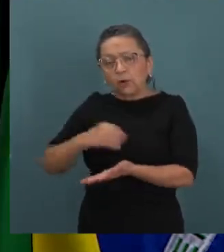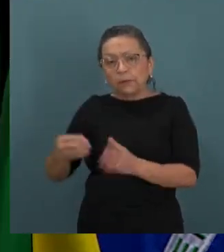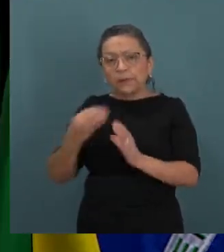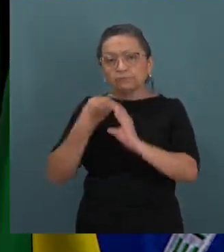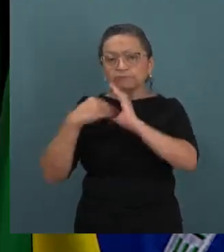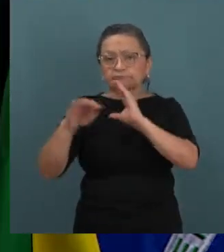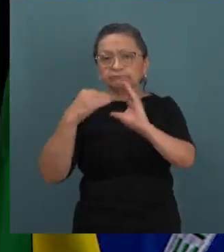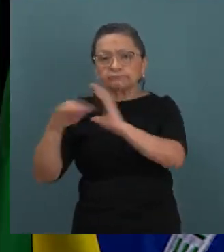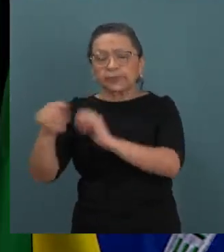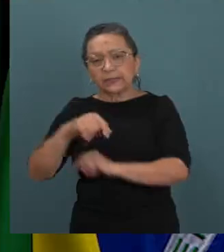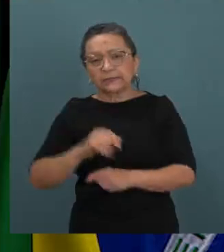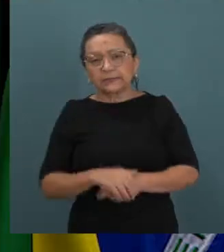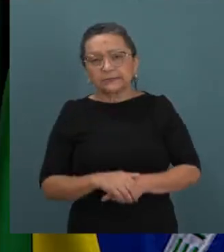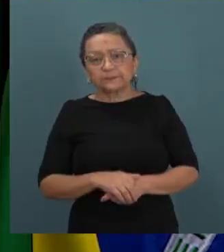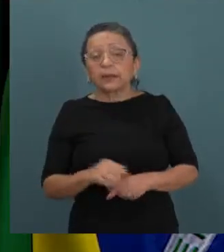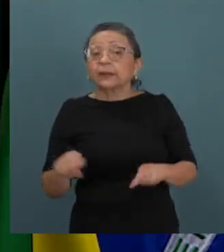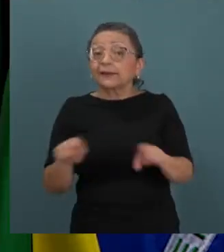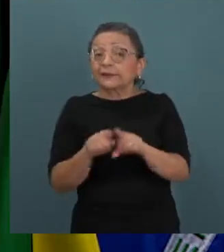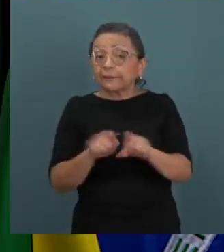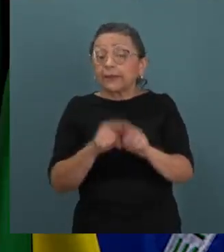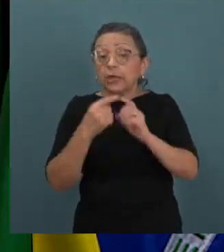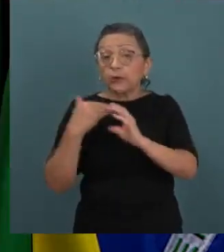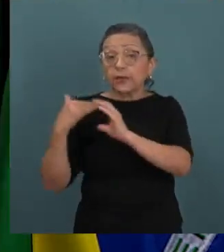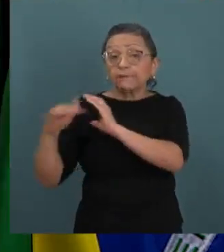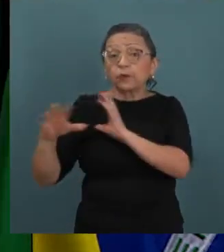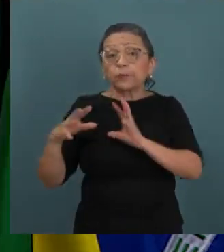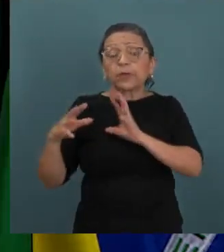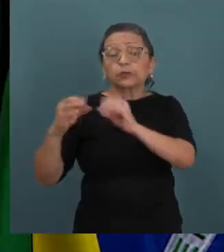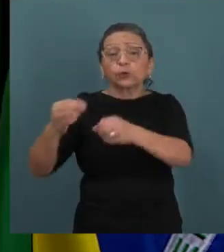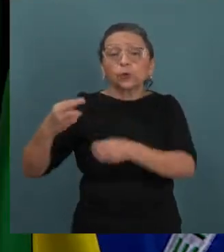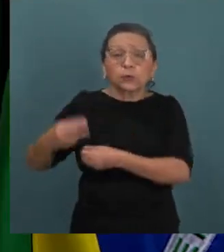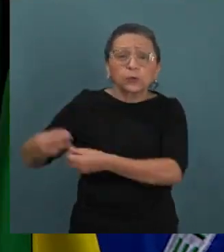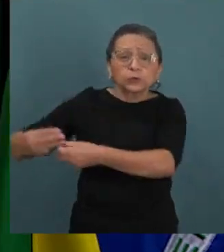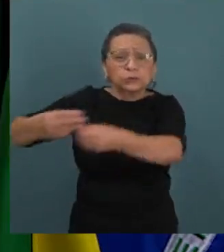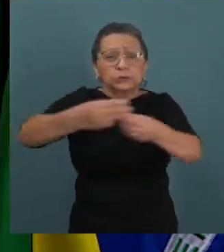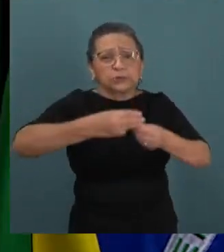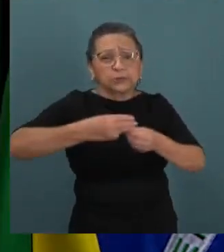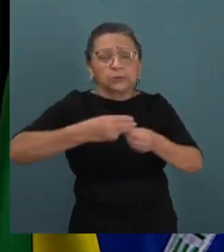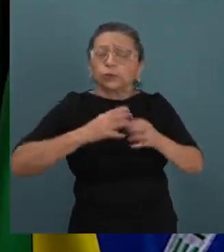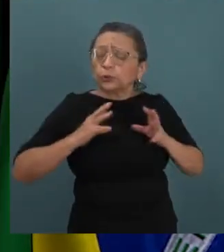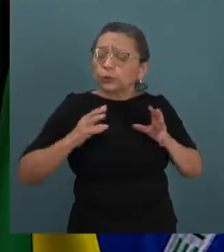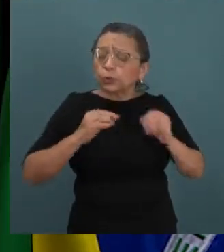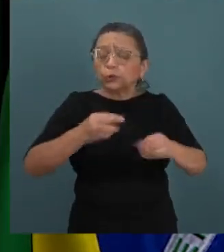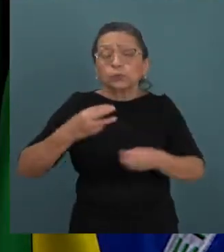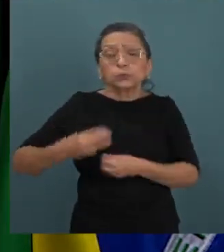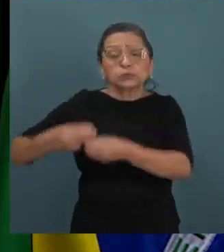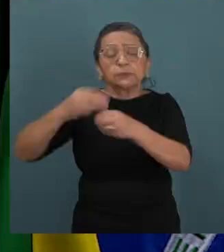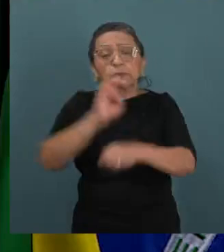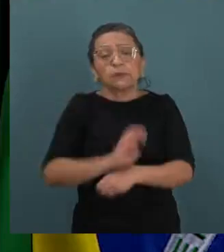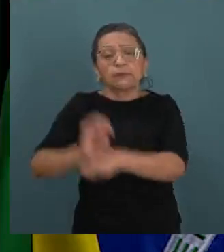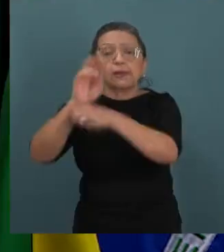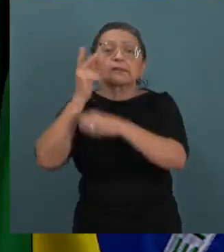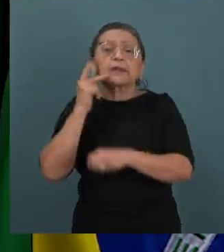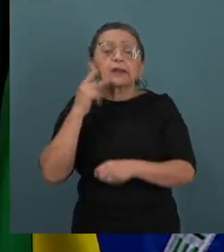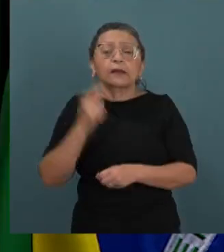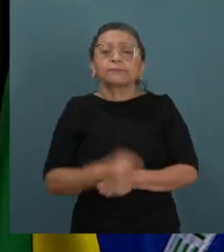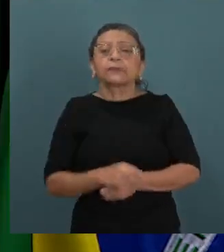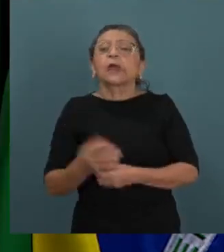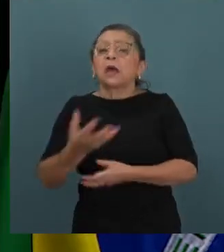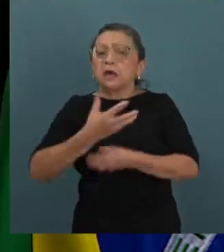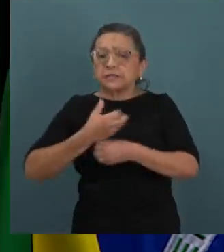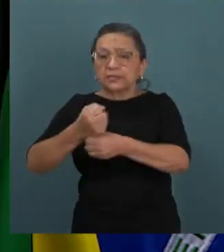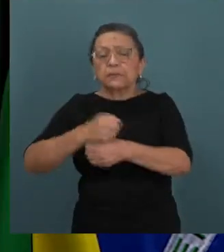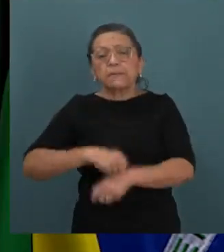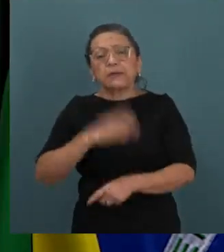essas instituições. E também envio para todos os municípios. Todos os municípios do estado do Ceará receberam, mais